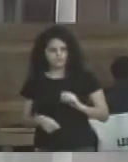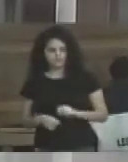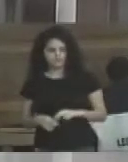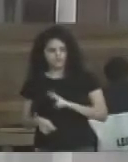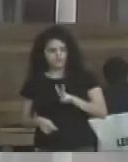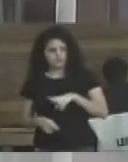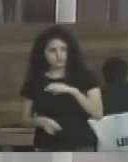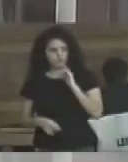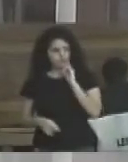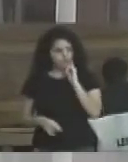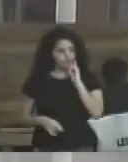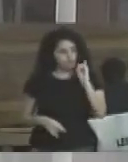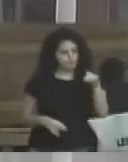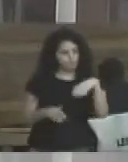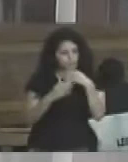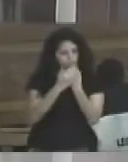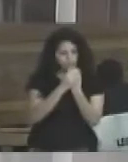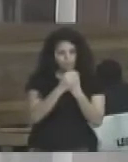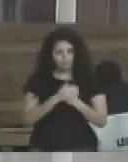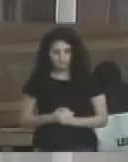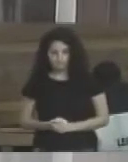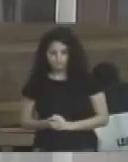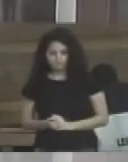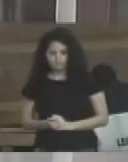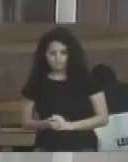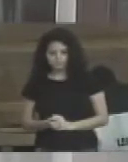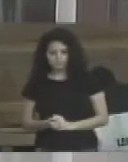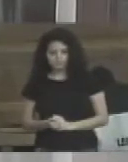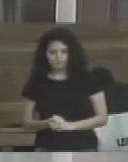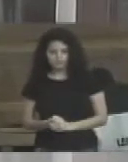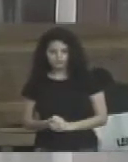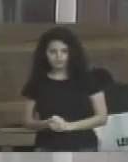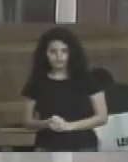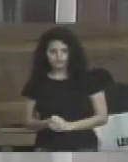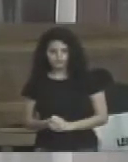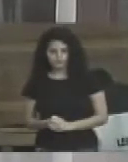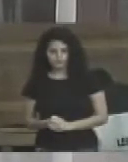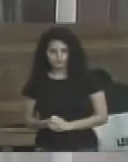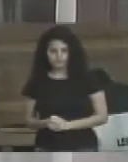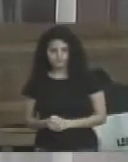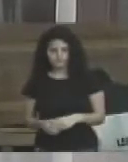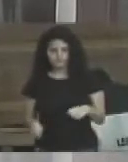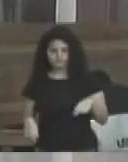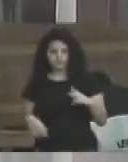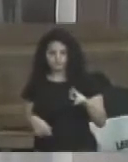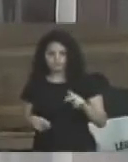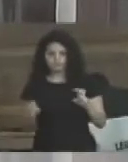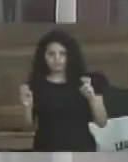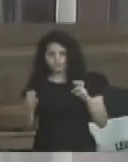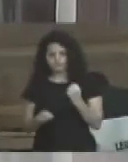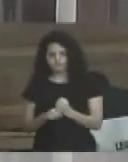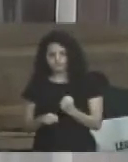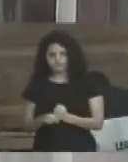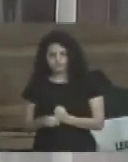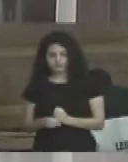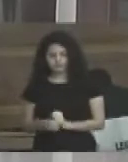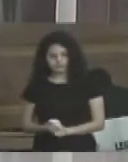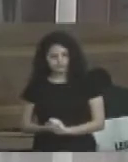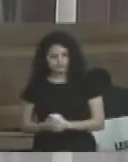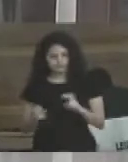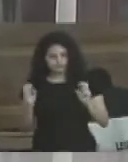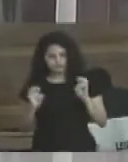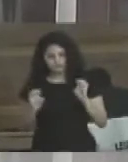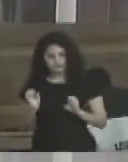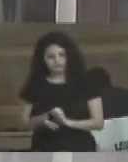for apresentada sobre uma possível interdição da construção CAC Engenharia, sendo